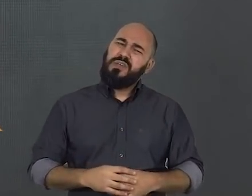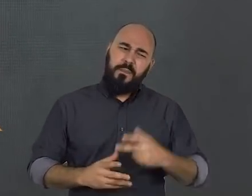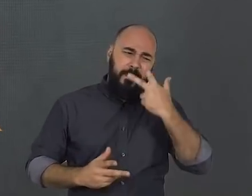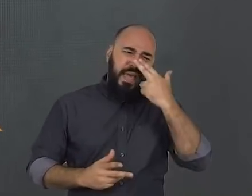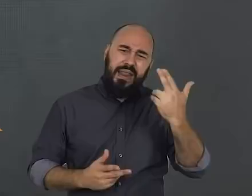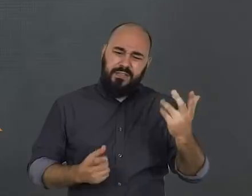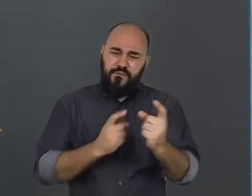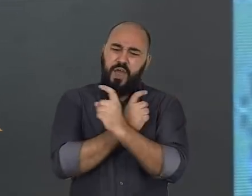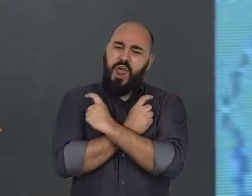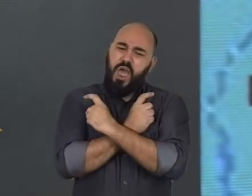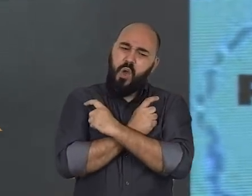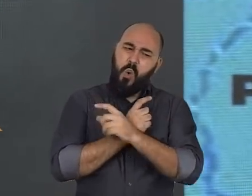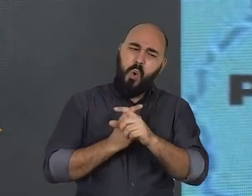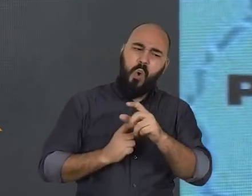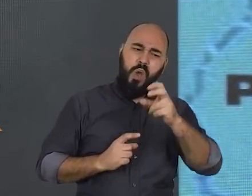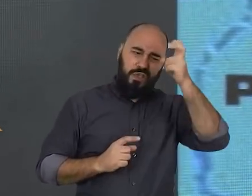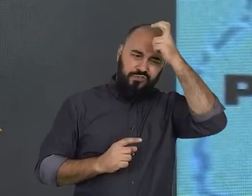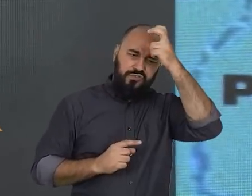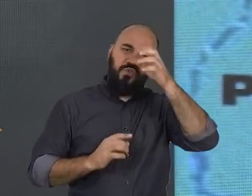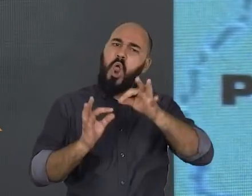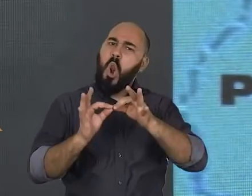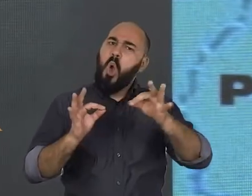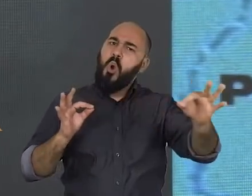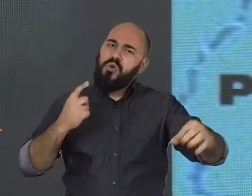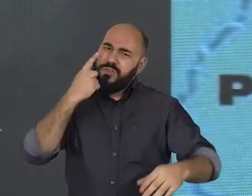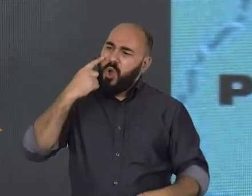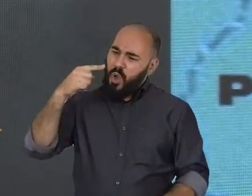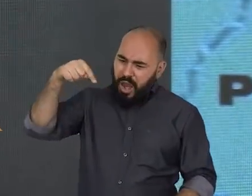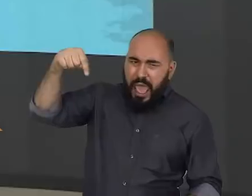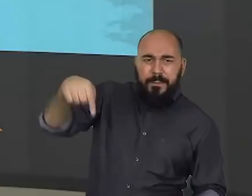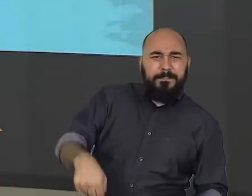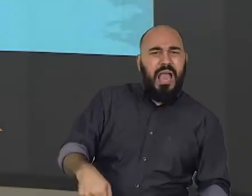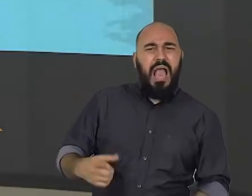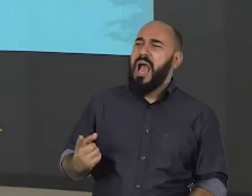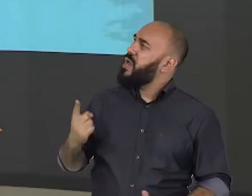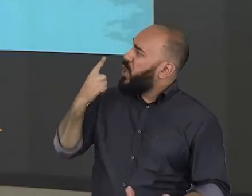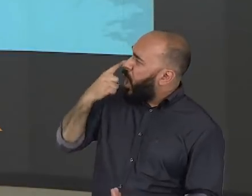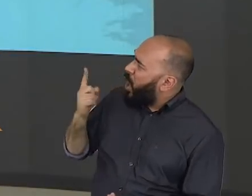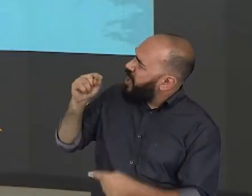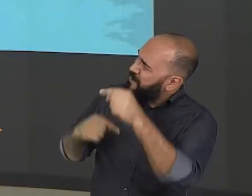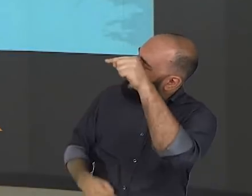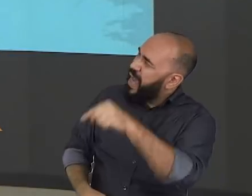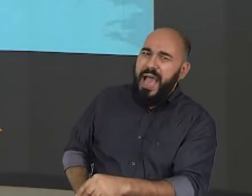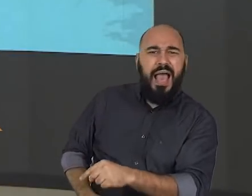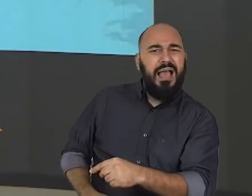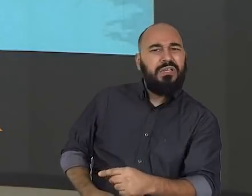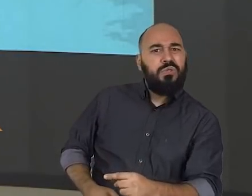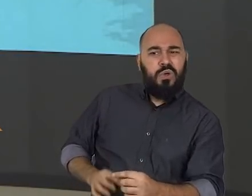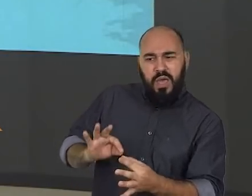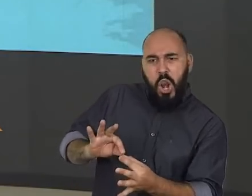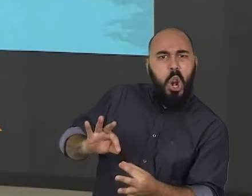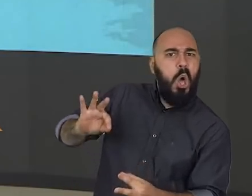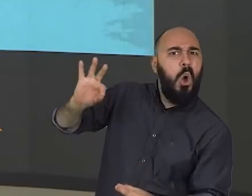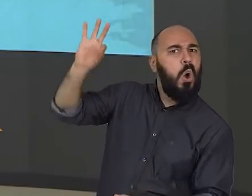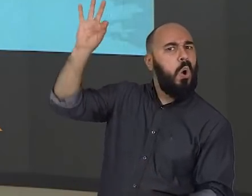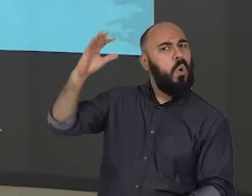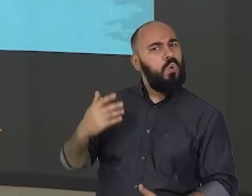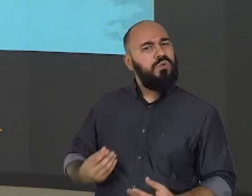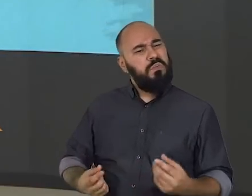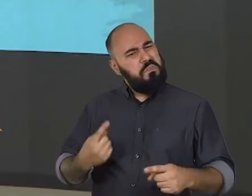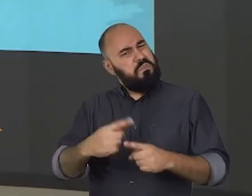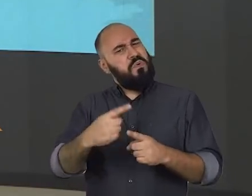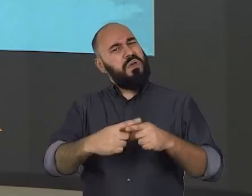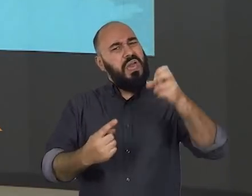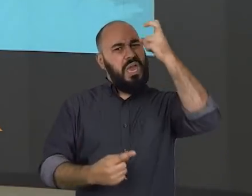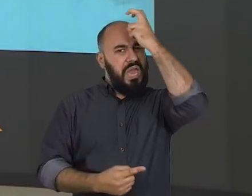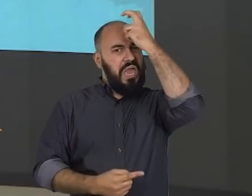Porque aqui no mapa você vê o faraó Neco sai daqui de baixo e vai até Carquemes, é muito distante a região. Por que